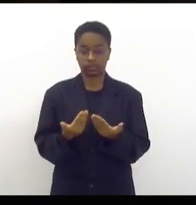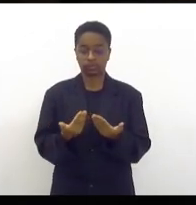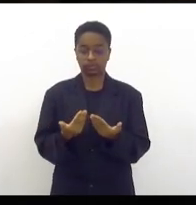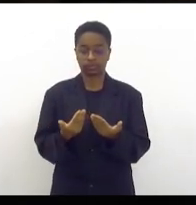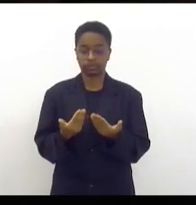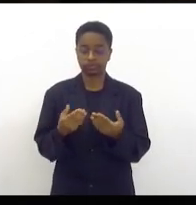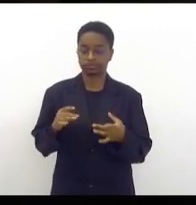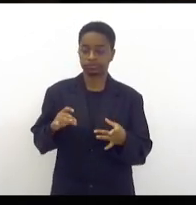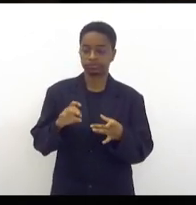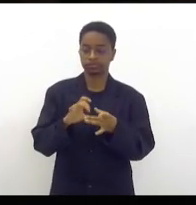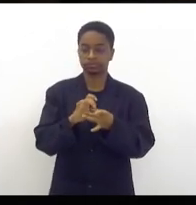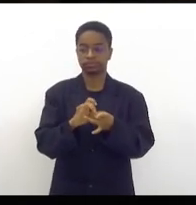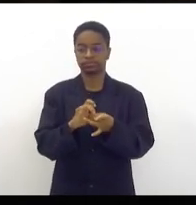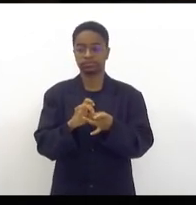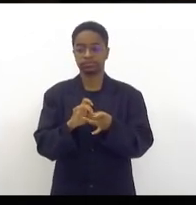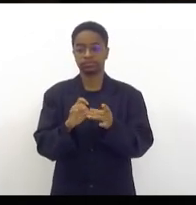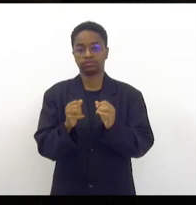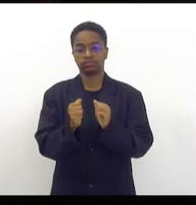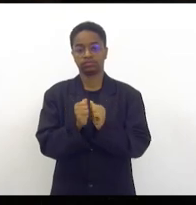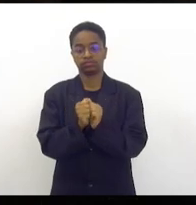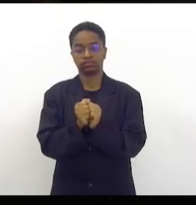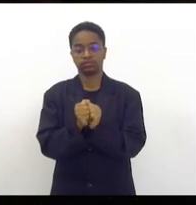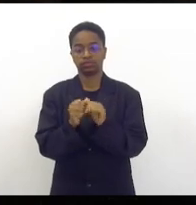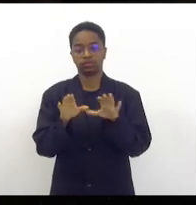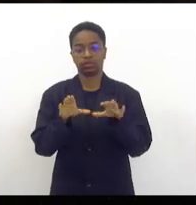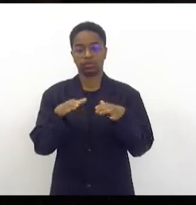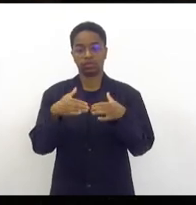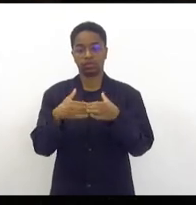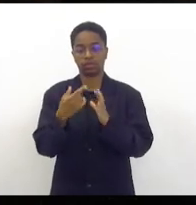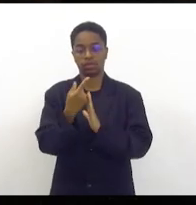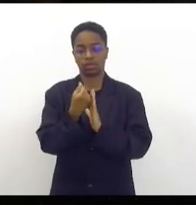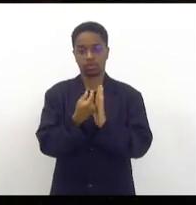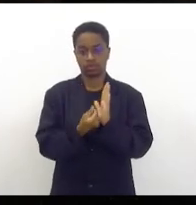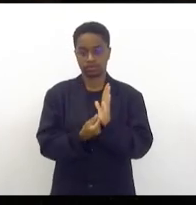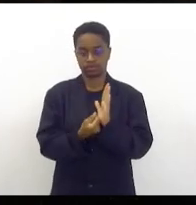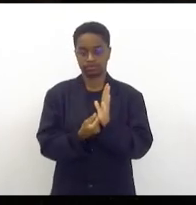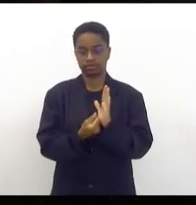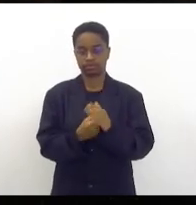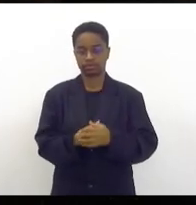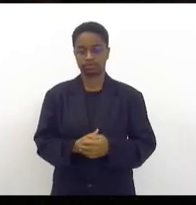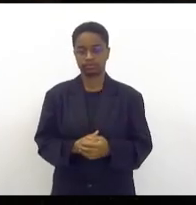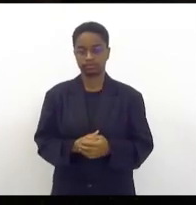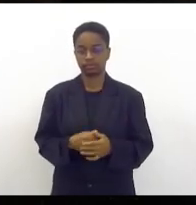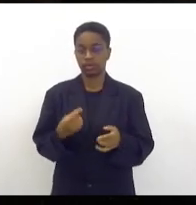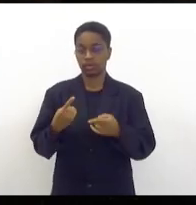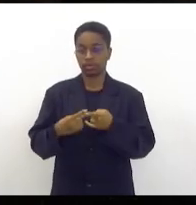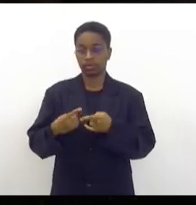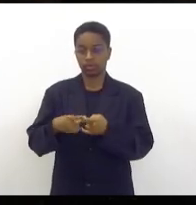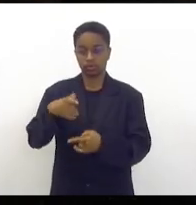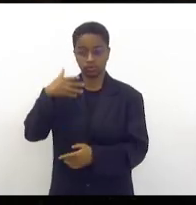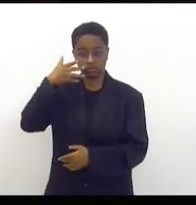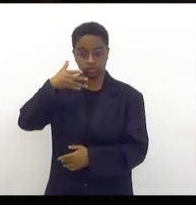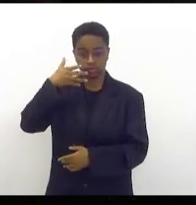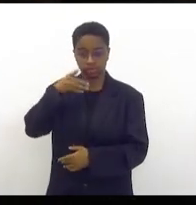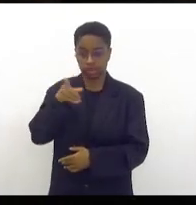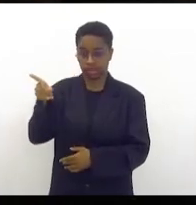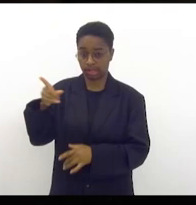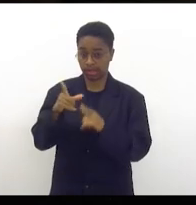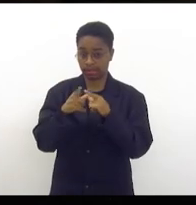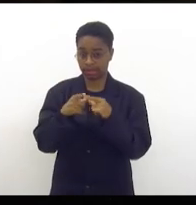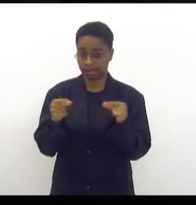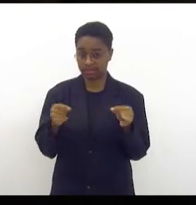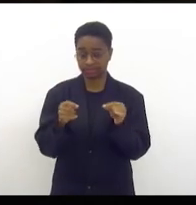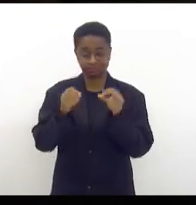em sintonia com a comissão de orçamento, porque o discurso dele em Brasília